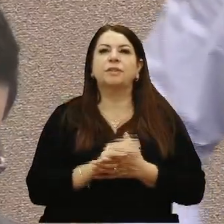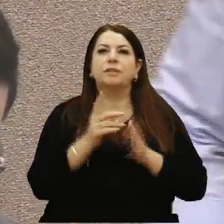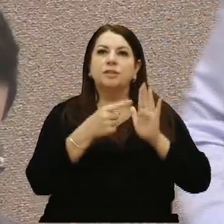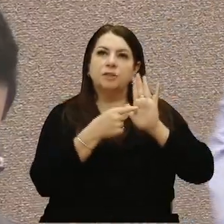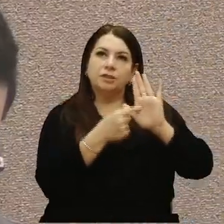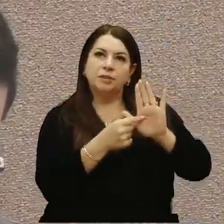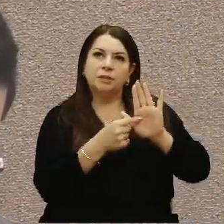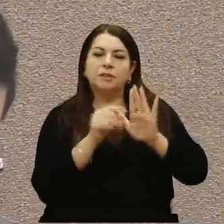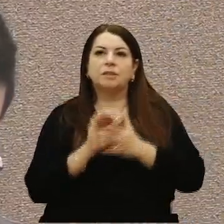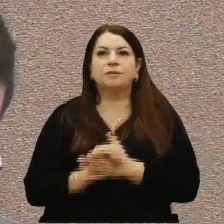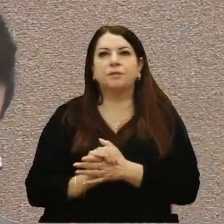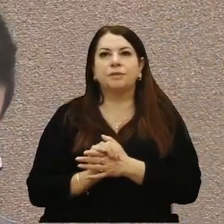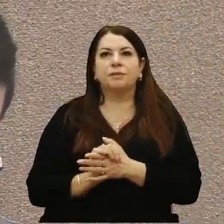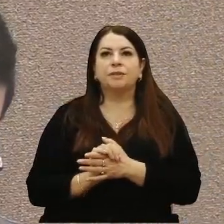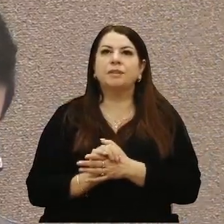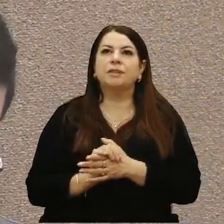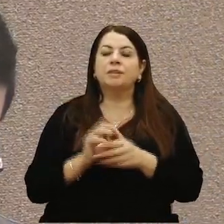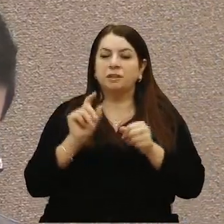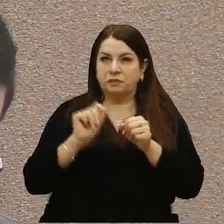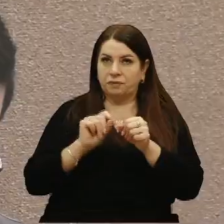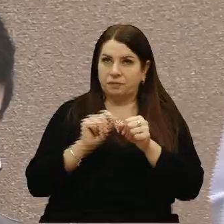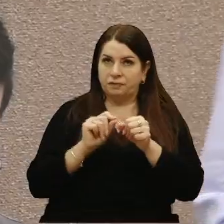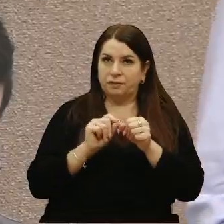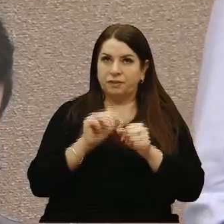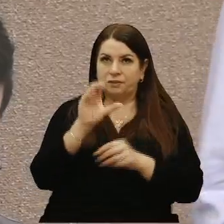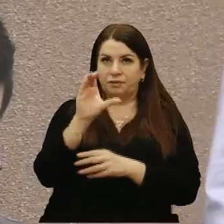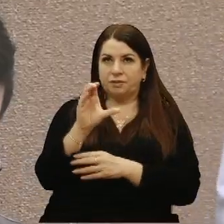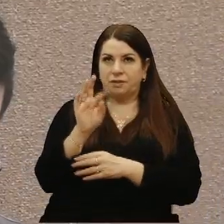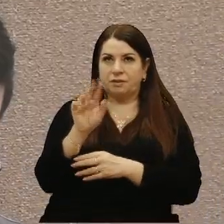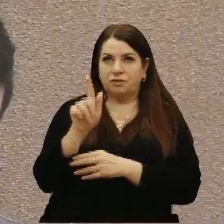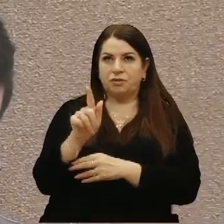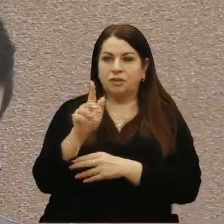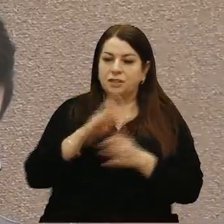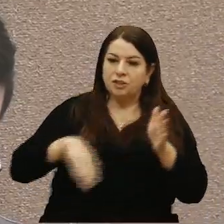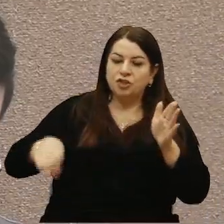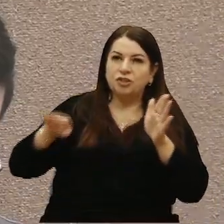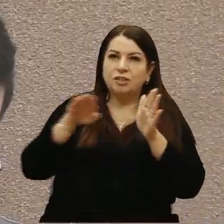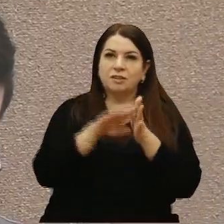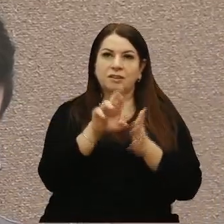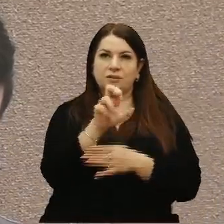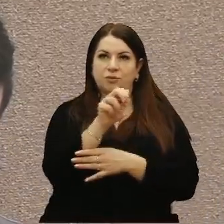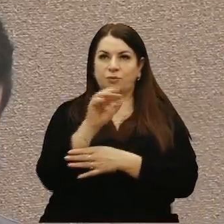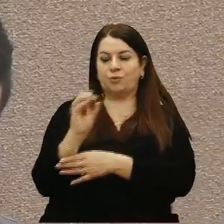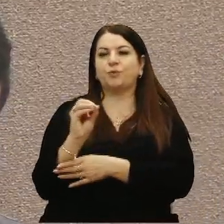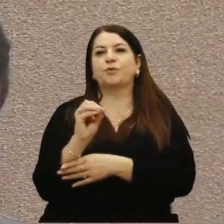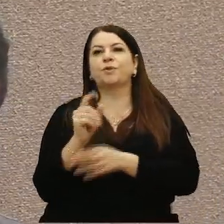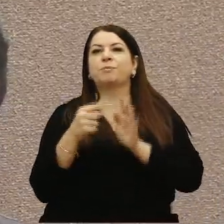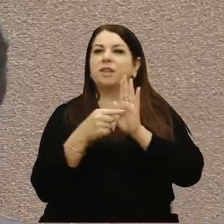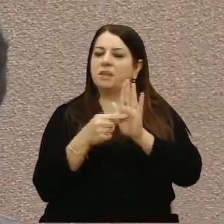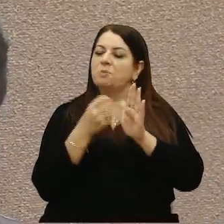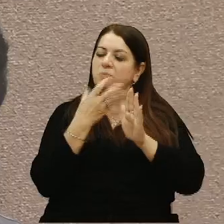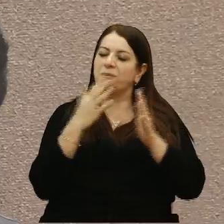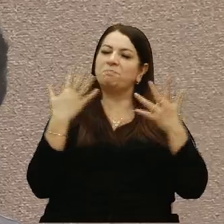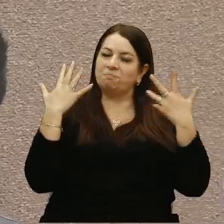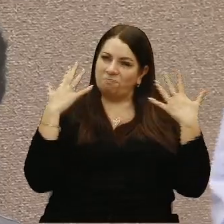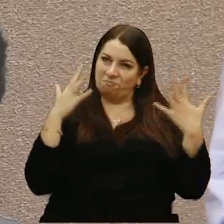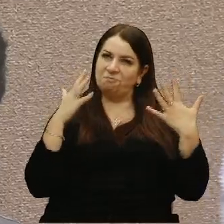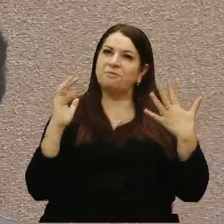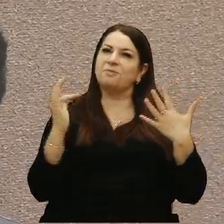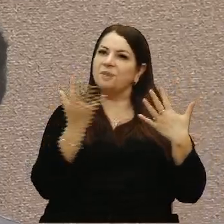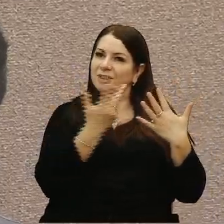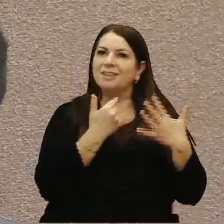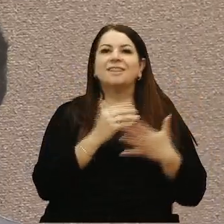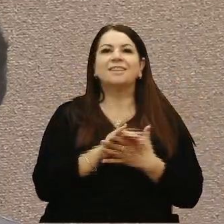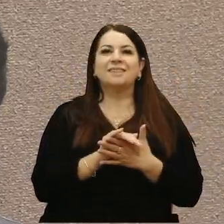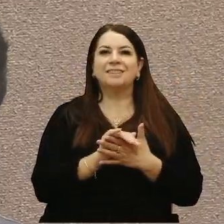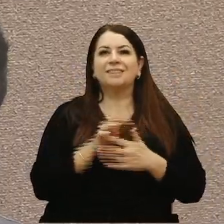apresentação que por hora foi realizada aqui pelo CTG Chegando no Rancho. Apresentaram muito bem, parabéns a todos